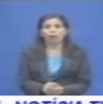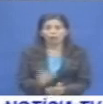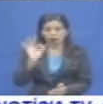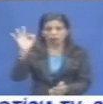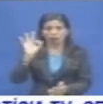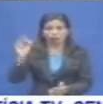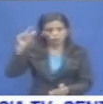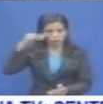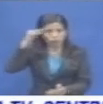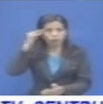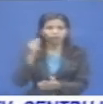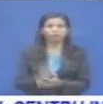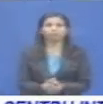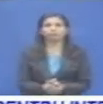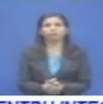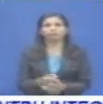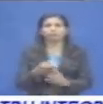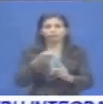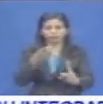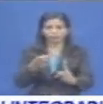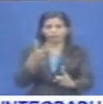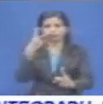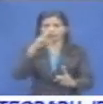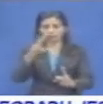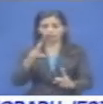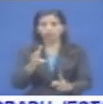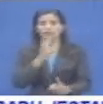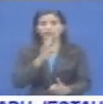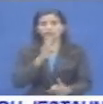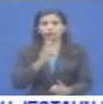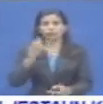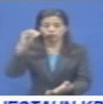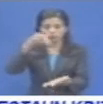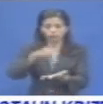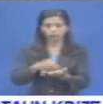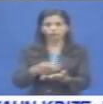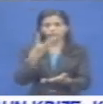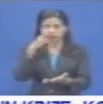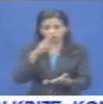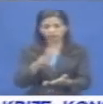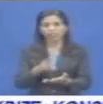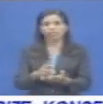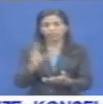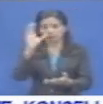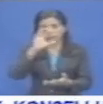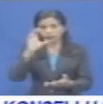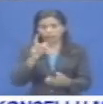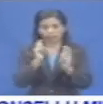russe Direção Nacional Serviço Abastecimento Água, tumba terreno rode hala observação no